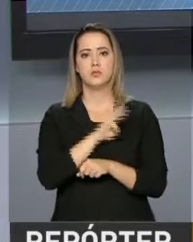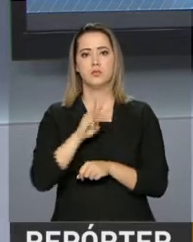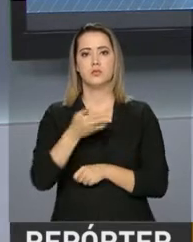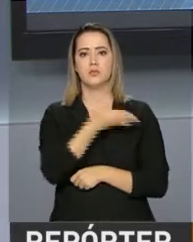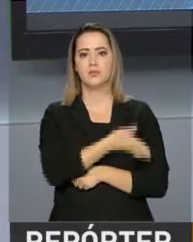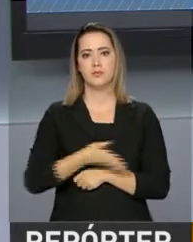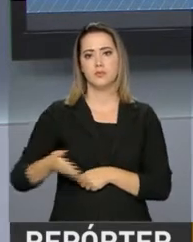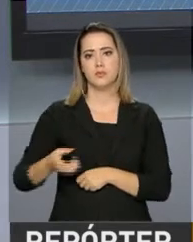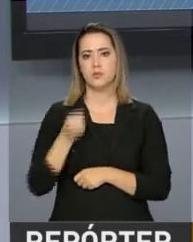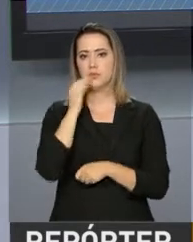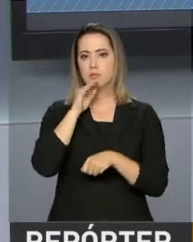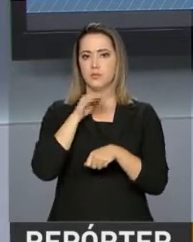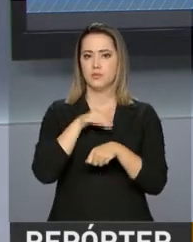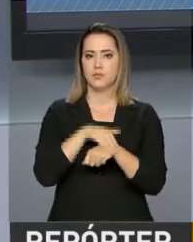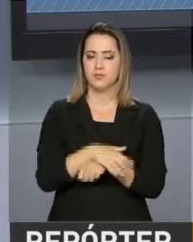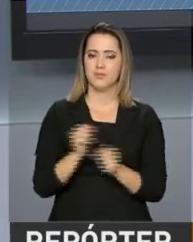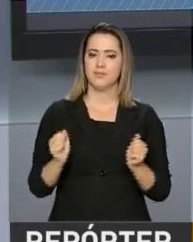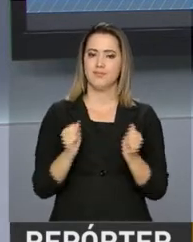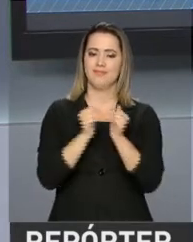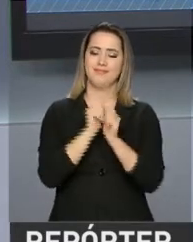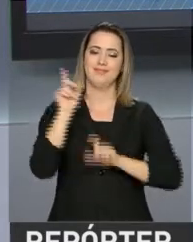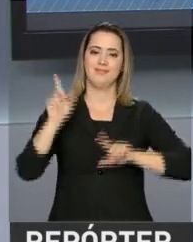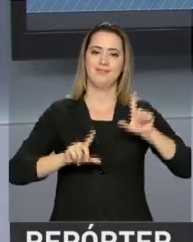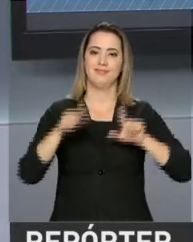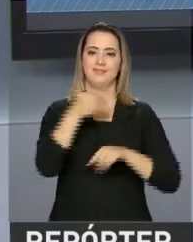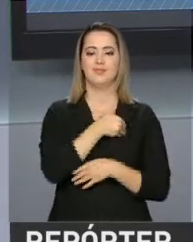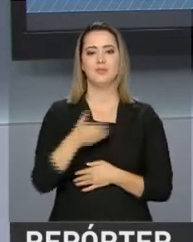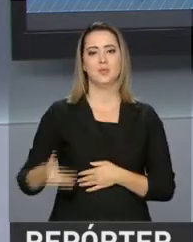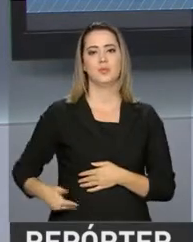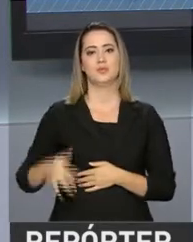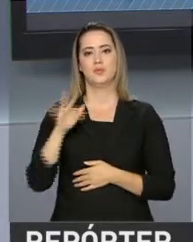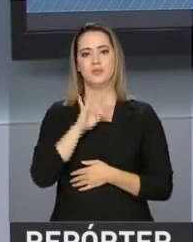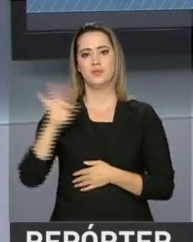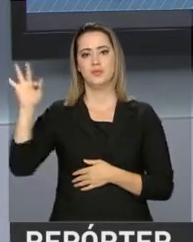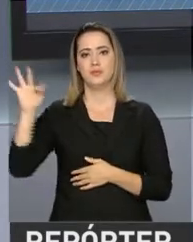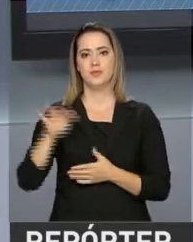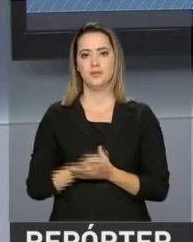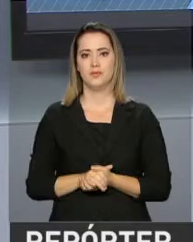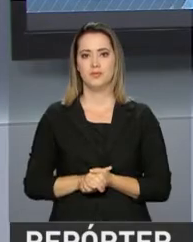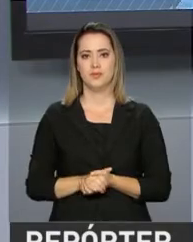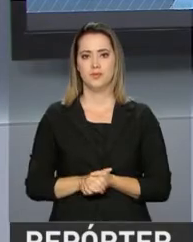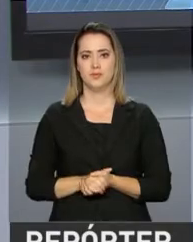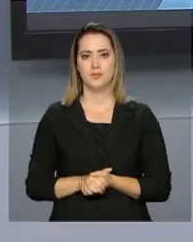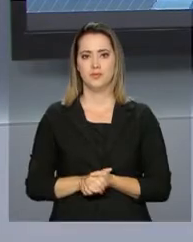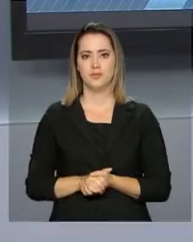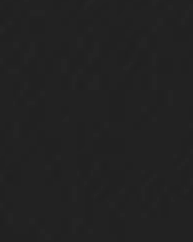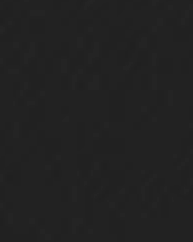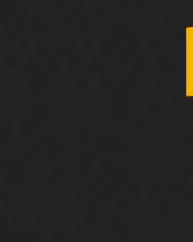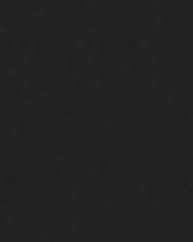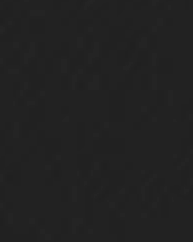página na internet o boa noite pra você continue com a gente na nbr a tv do governo federal